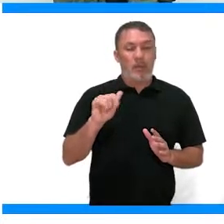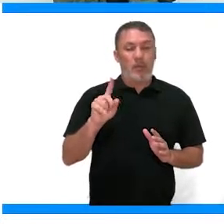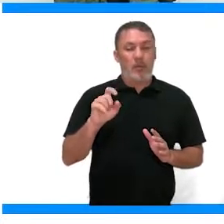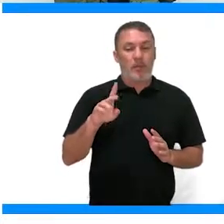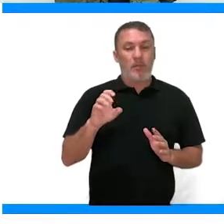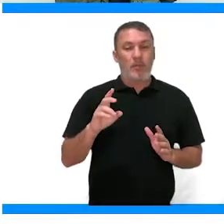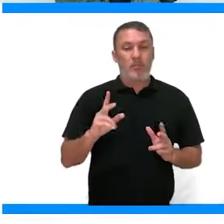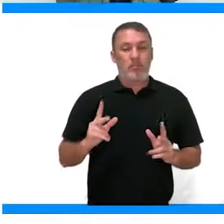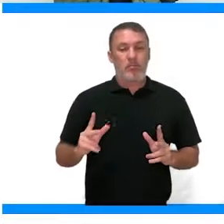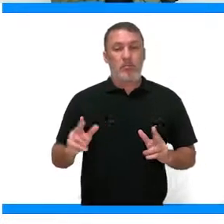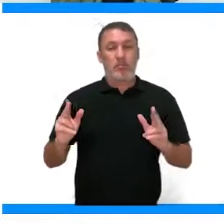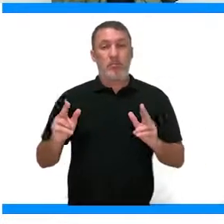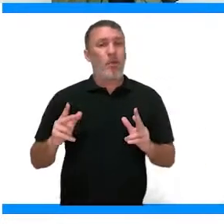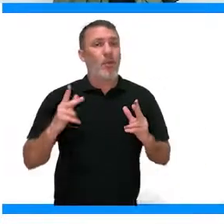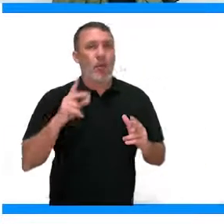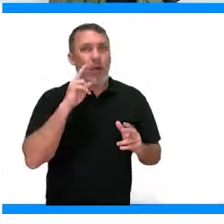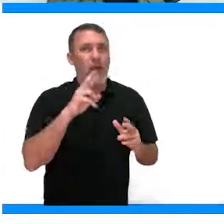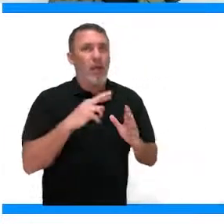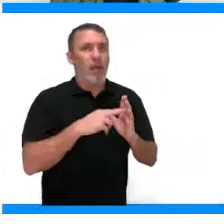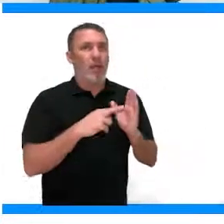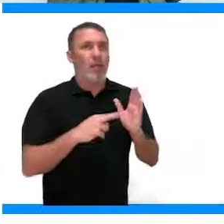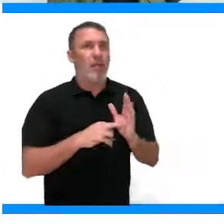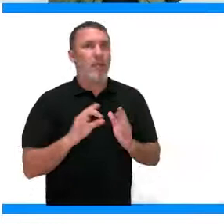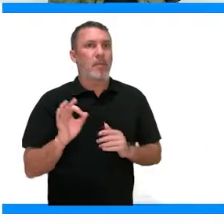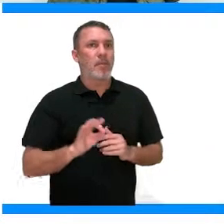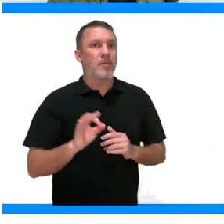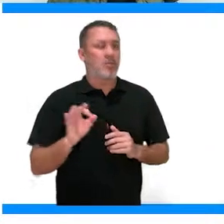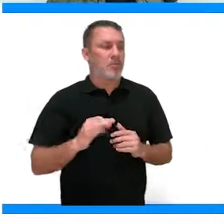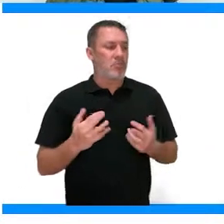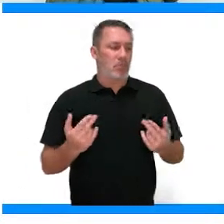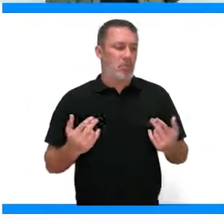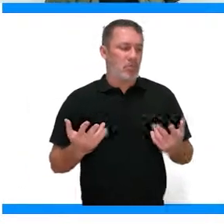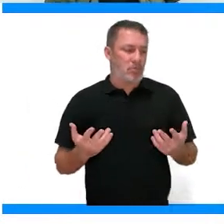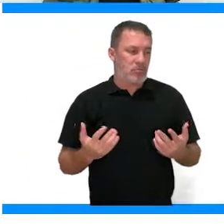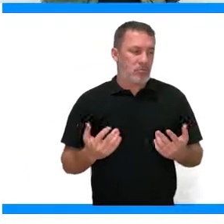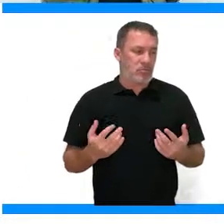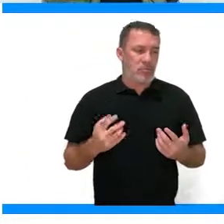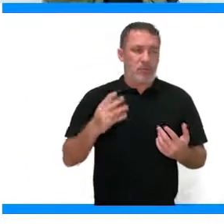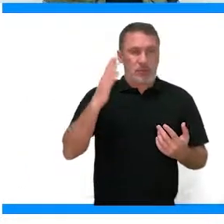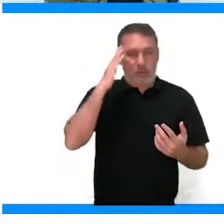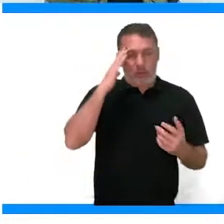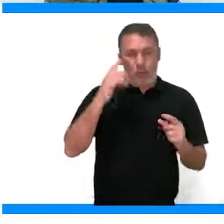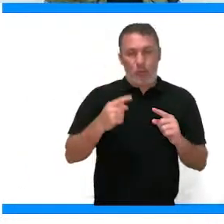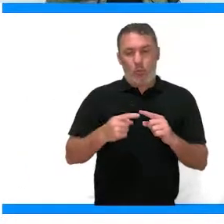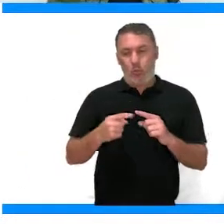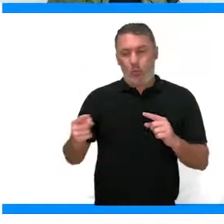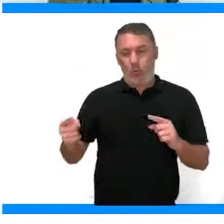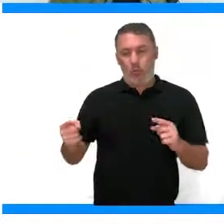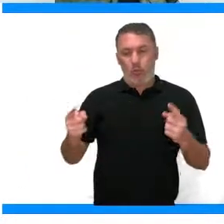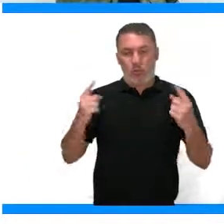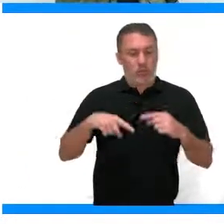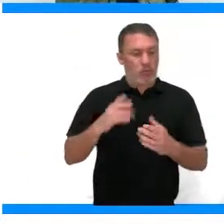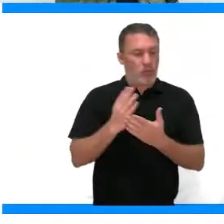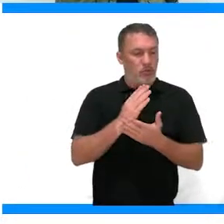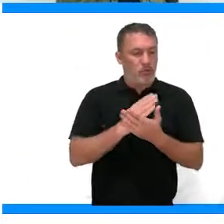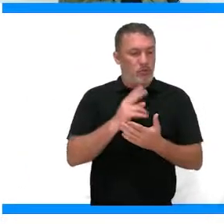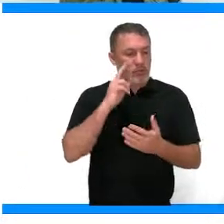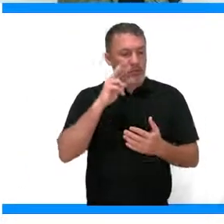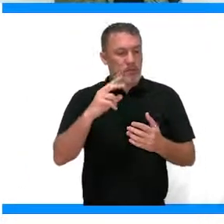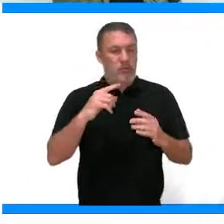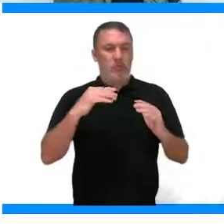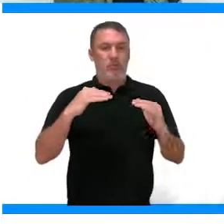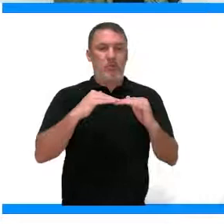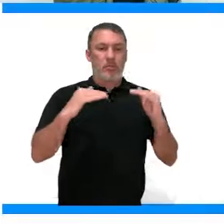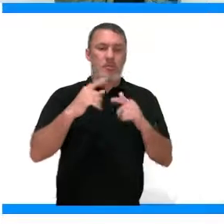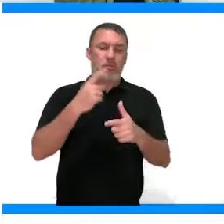mesma regra da regra universal da porcentagem. Pede que a parte divide pelo total e